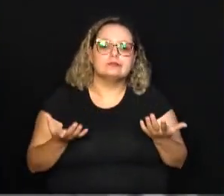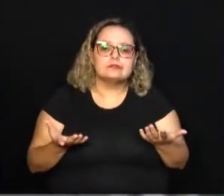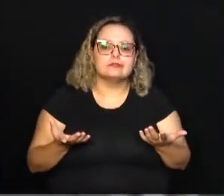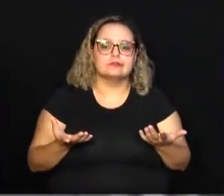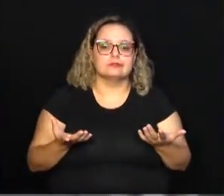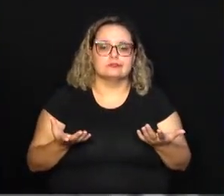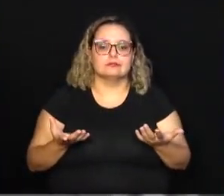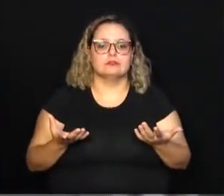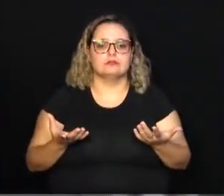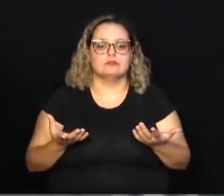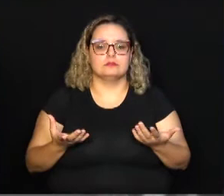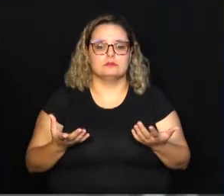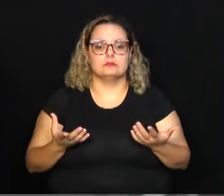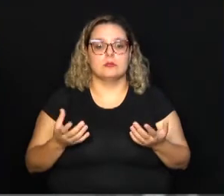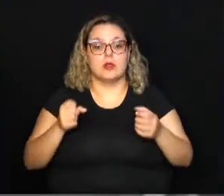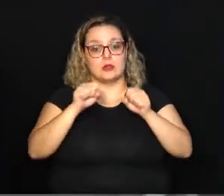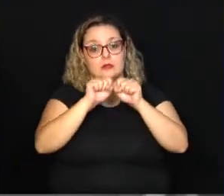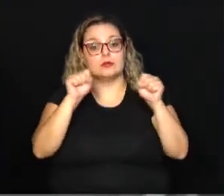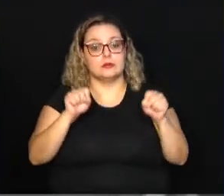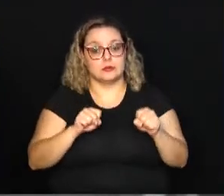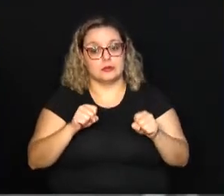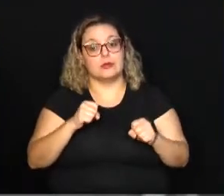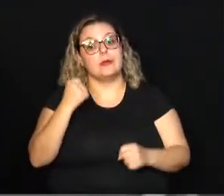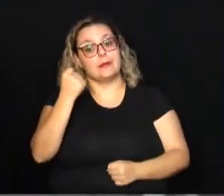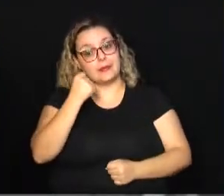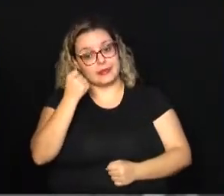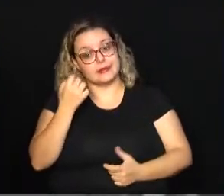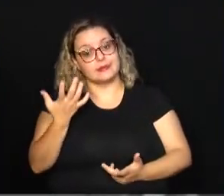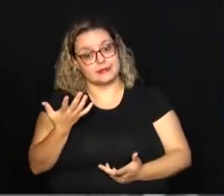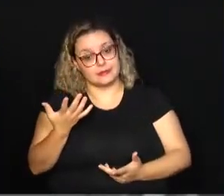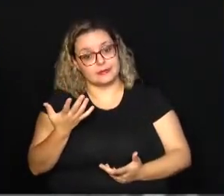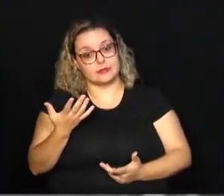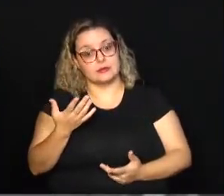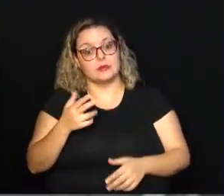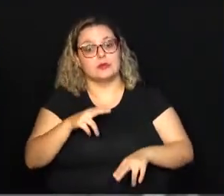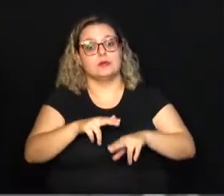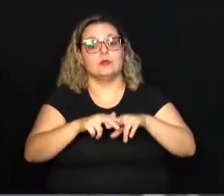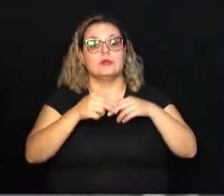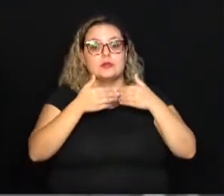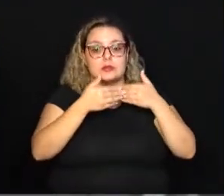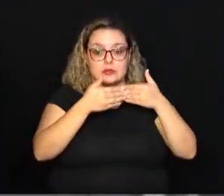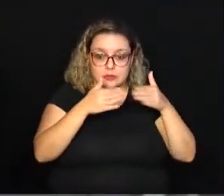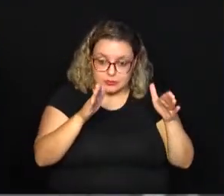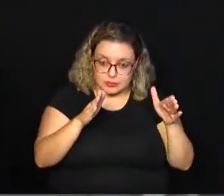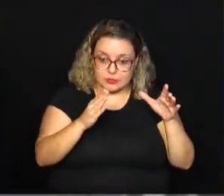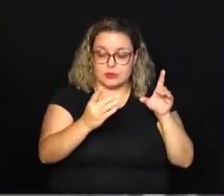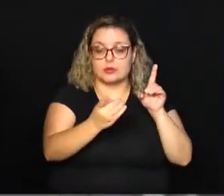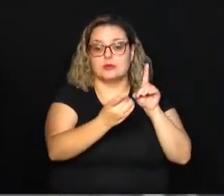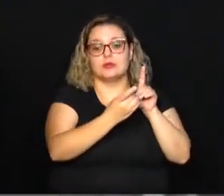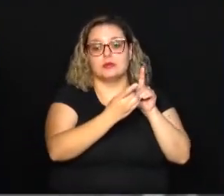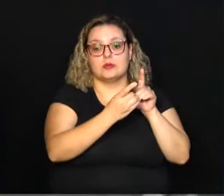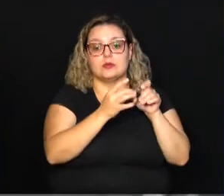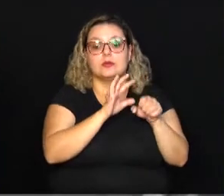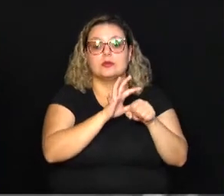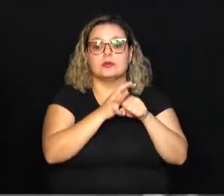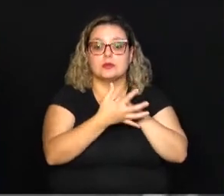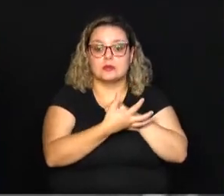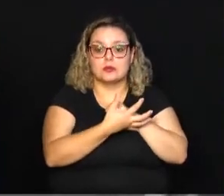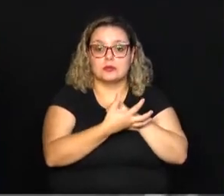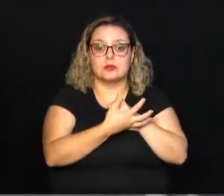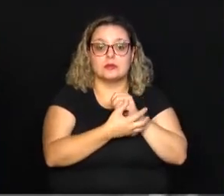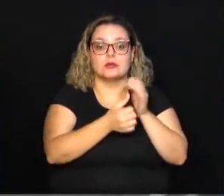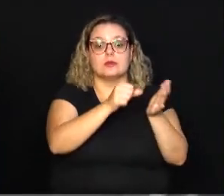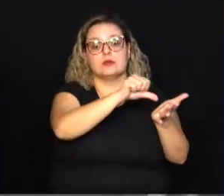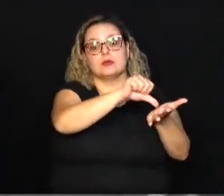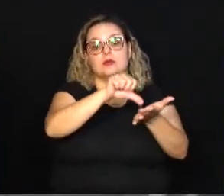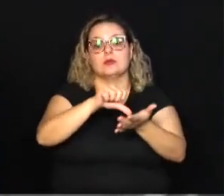isso sobrecarrega o sistema, a razão pela qual nós estamos abrindo portas de atendimento Covid nos 3 postos de saúde,